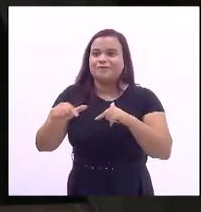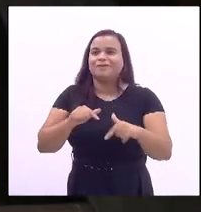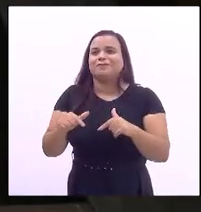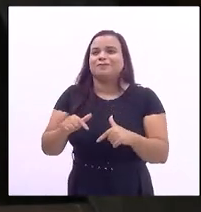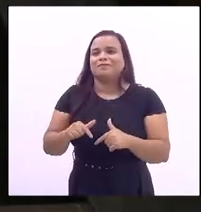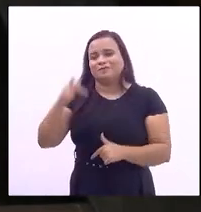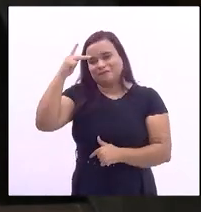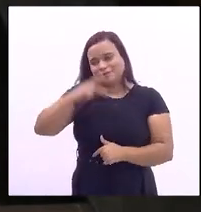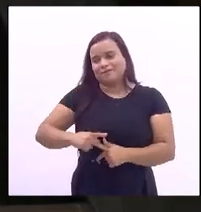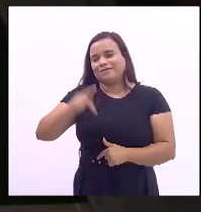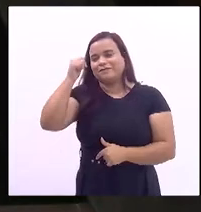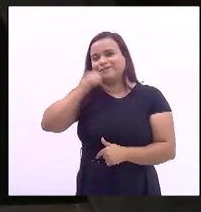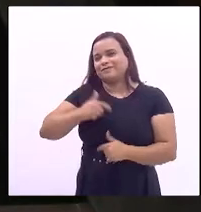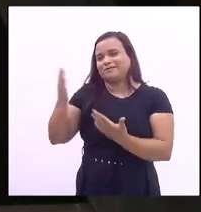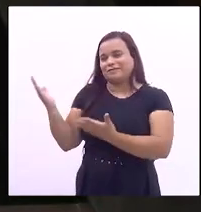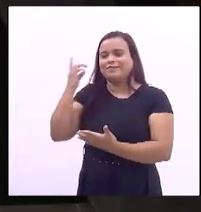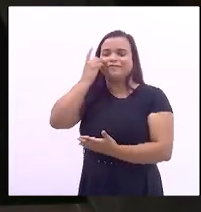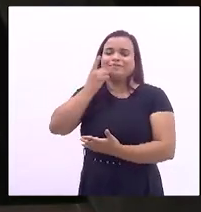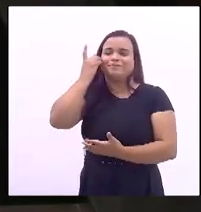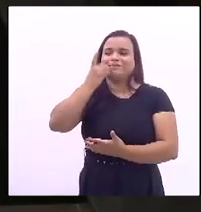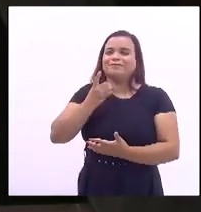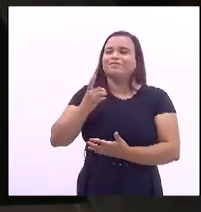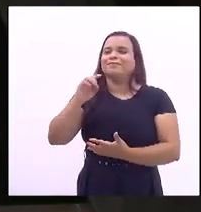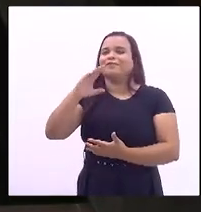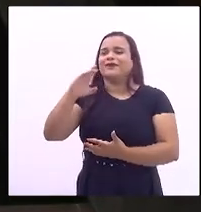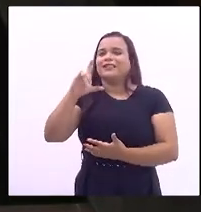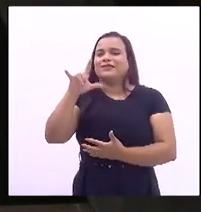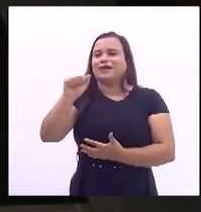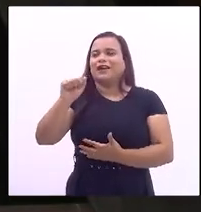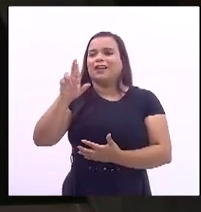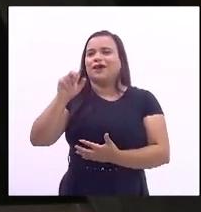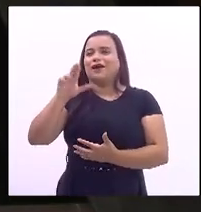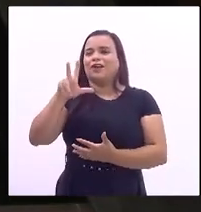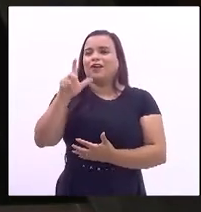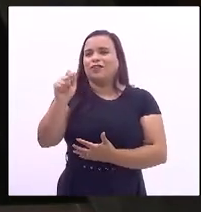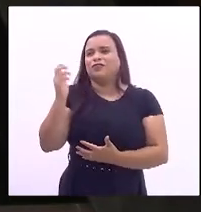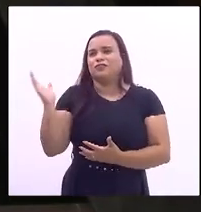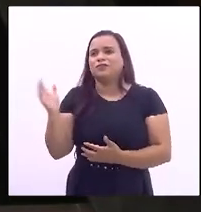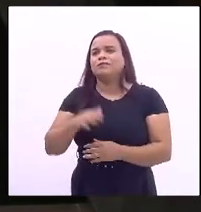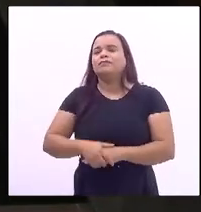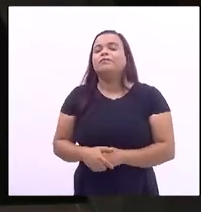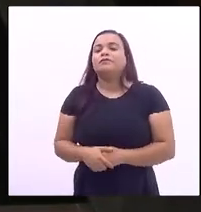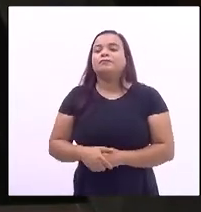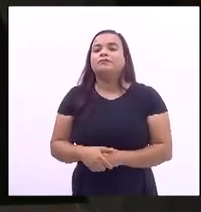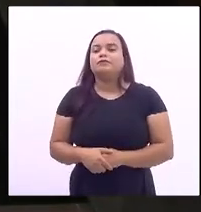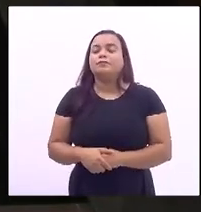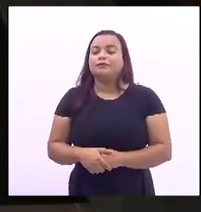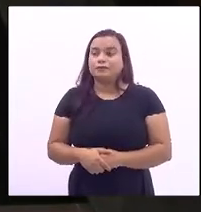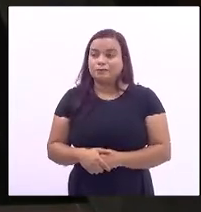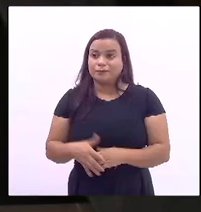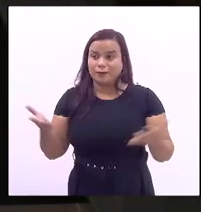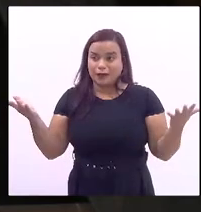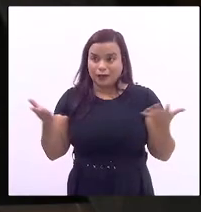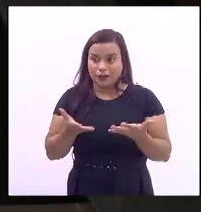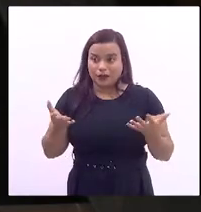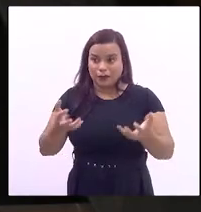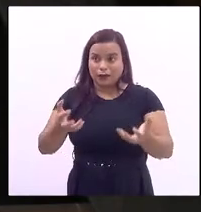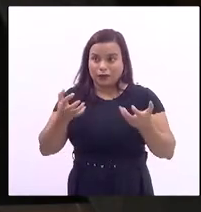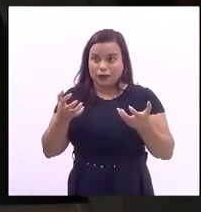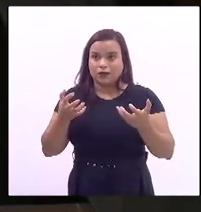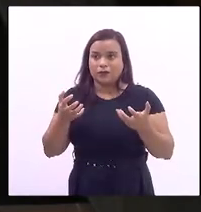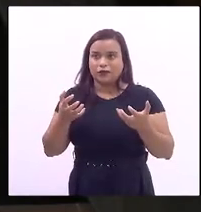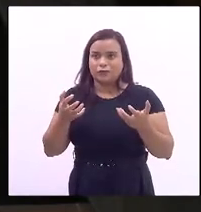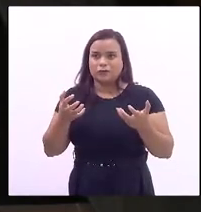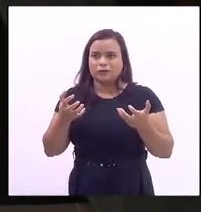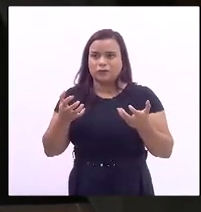presidida pela deputada Célia Rocha queria agora senhor presidente depois de